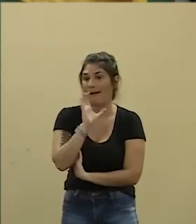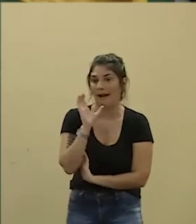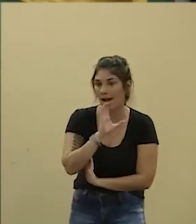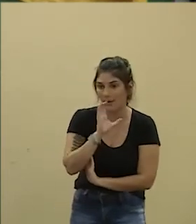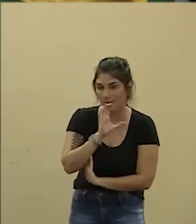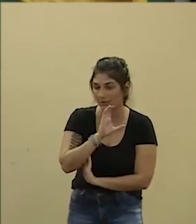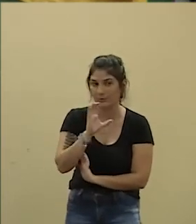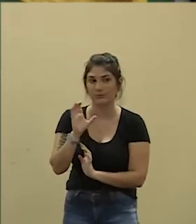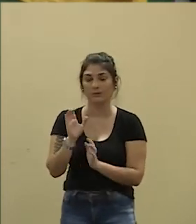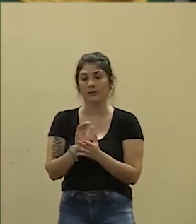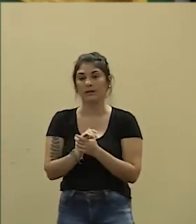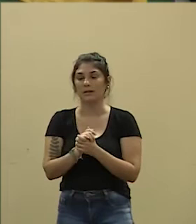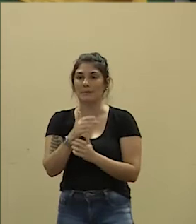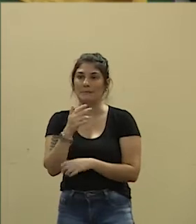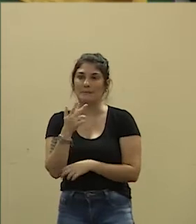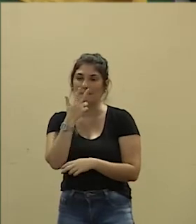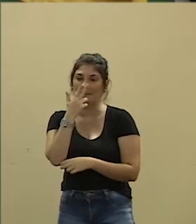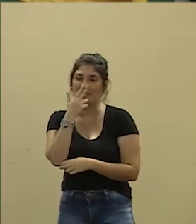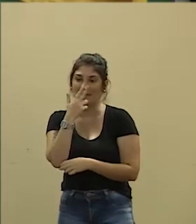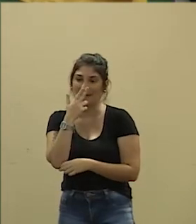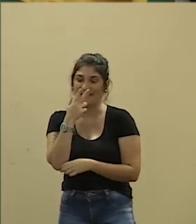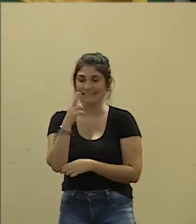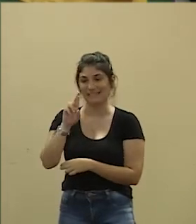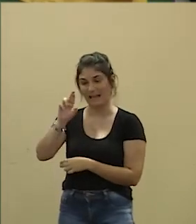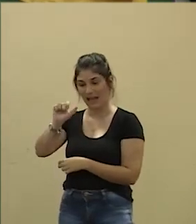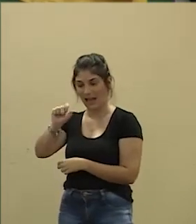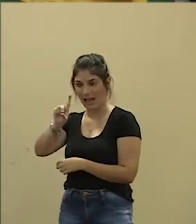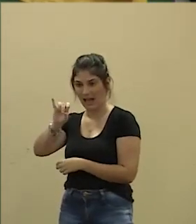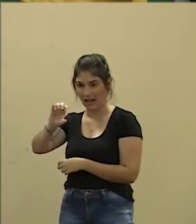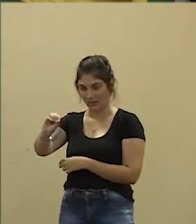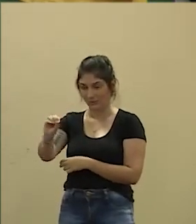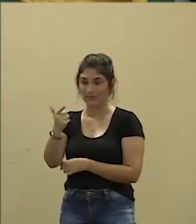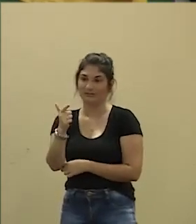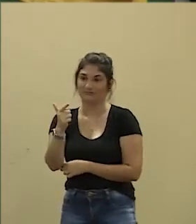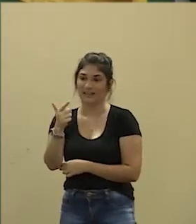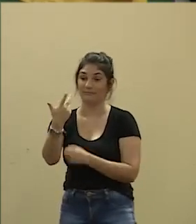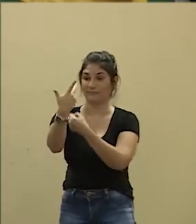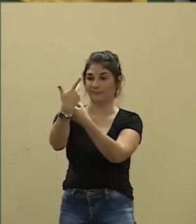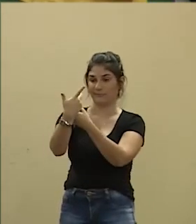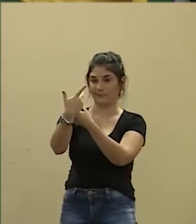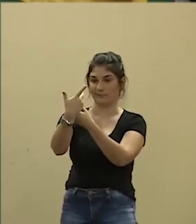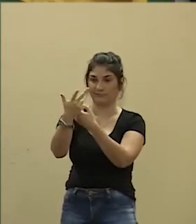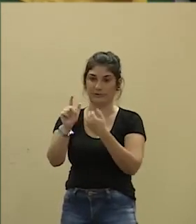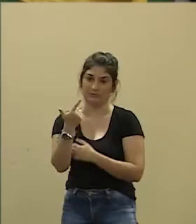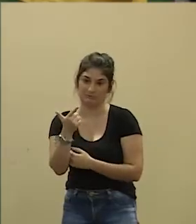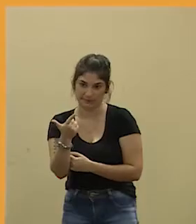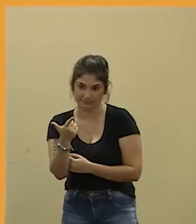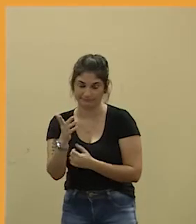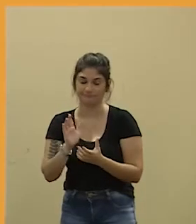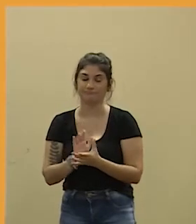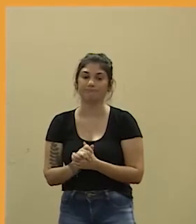né uma espécie de rádio mas a gente não manda uma mensagem de vídeo é muito difícil né mas fazendo de mandar o áudio